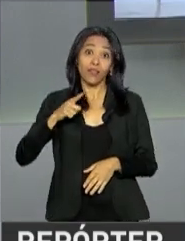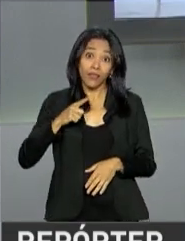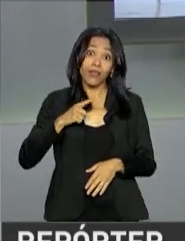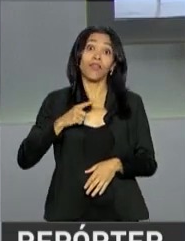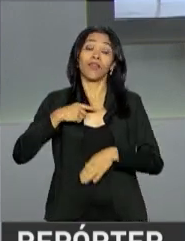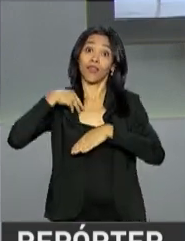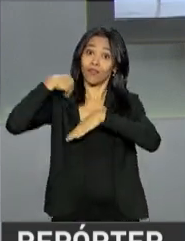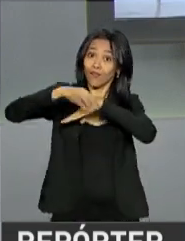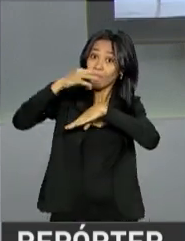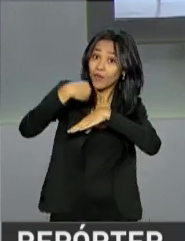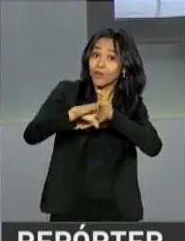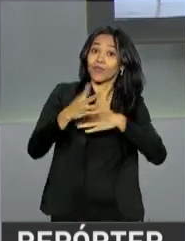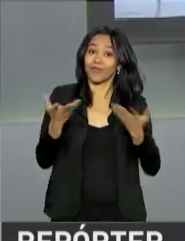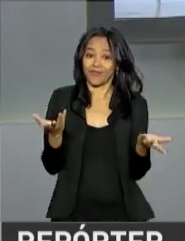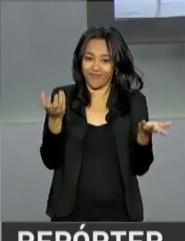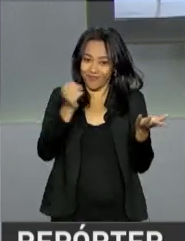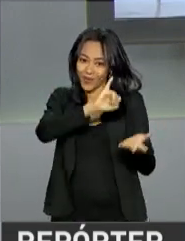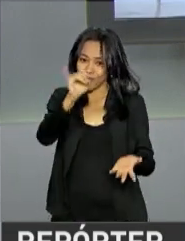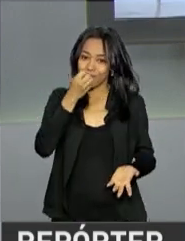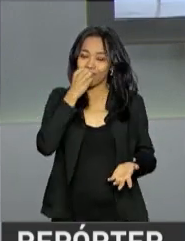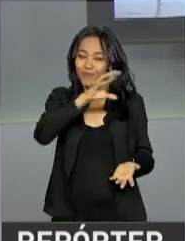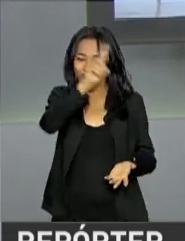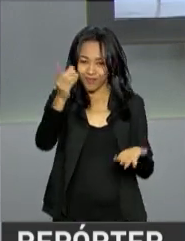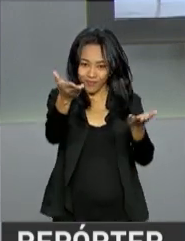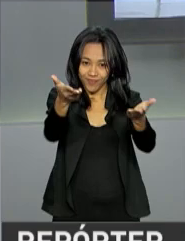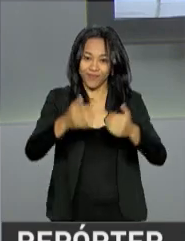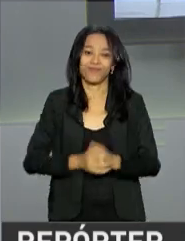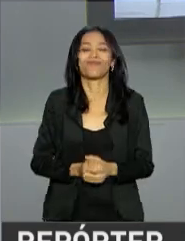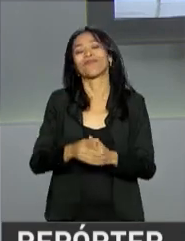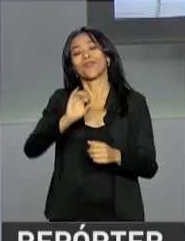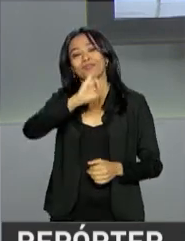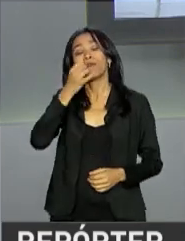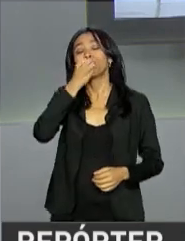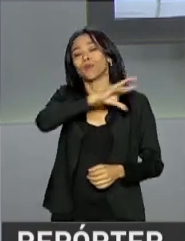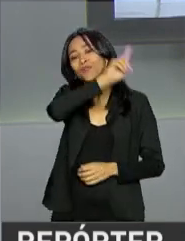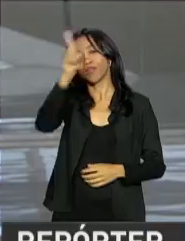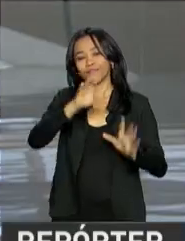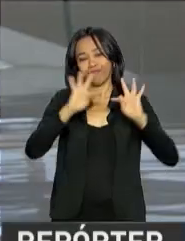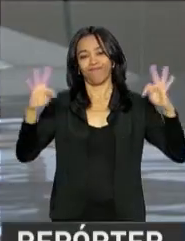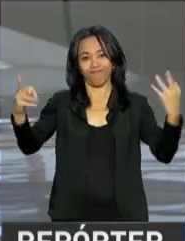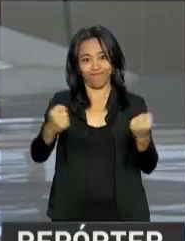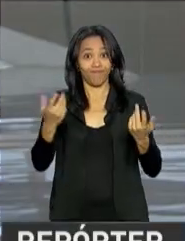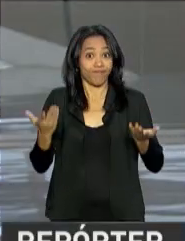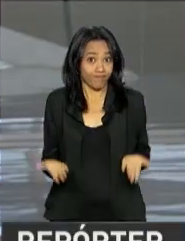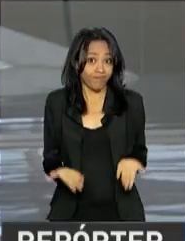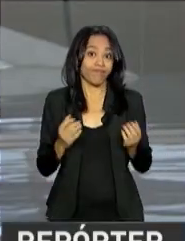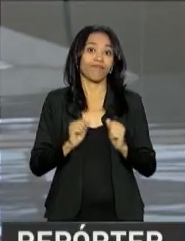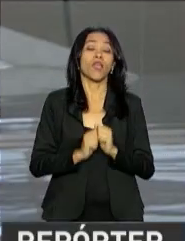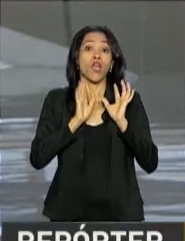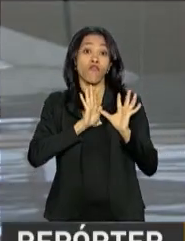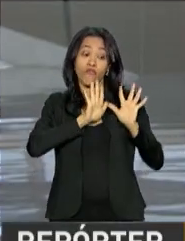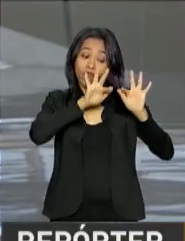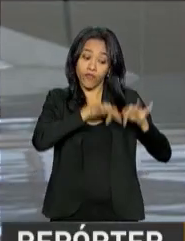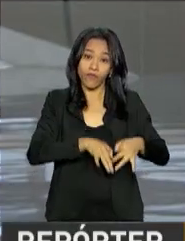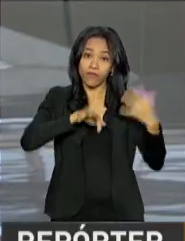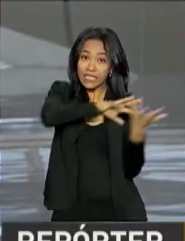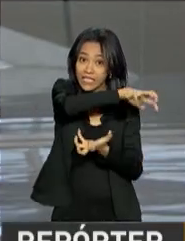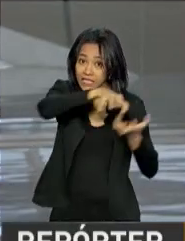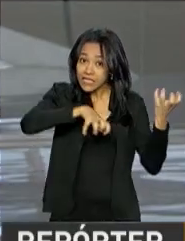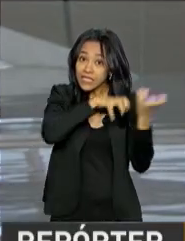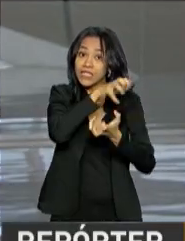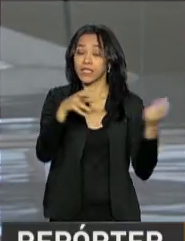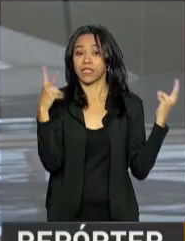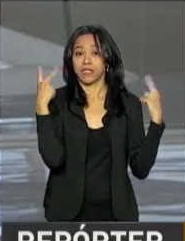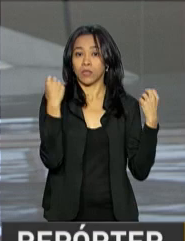para a gente o ney bom dia pra você bom dia renata bom dia todo olha só renata com o fim da paralisação dos